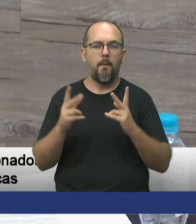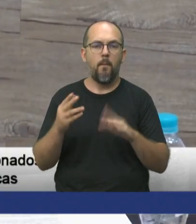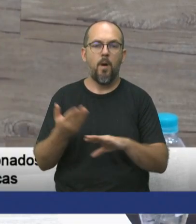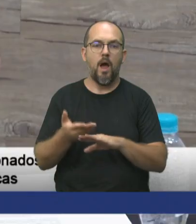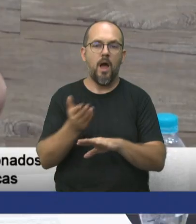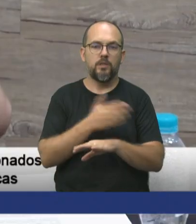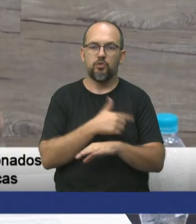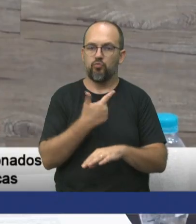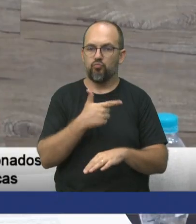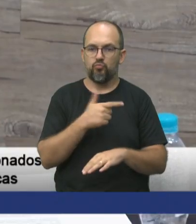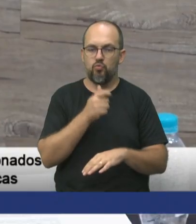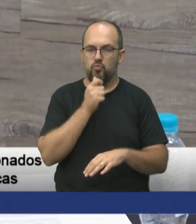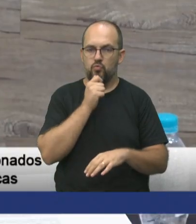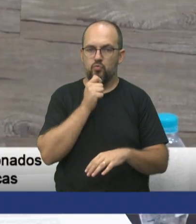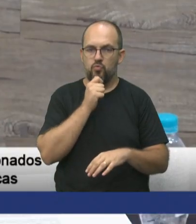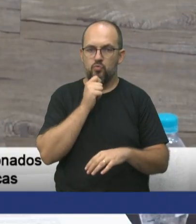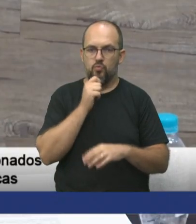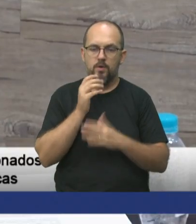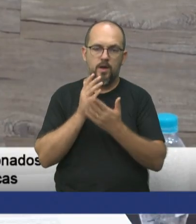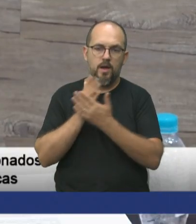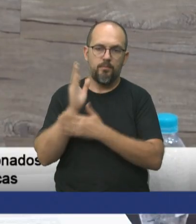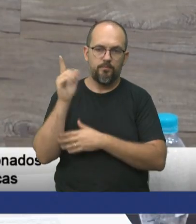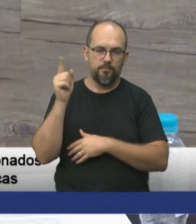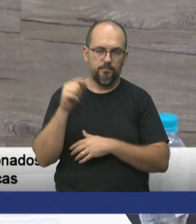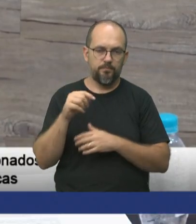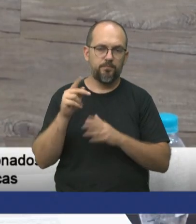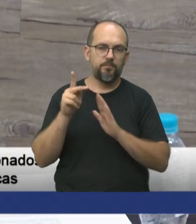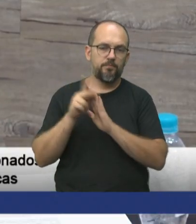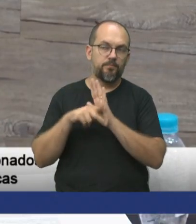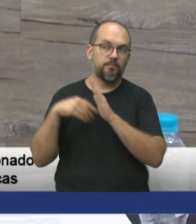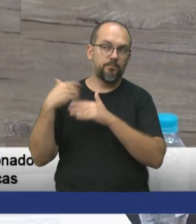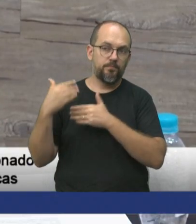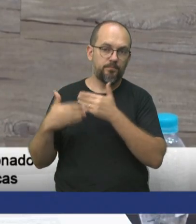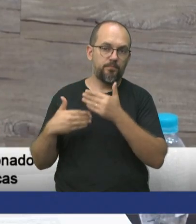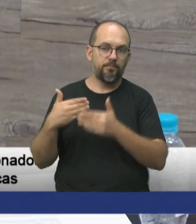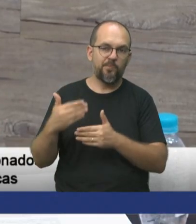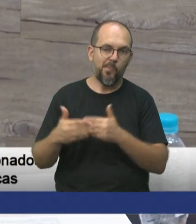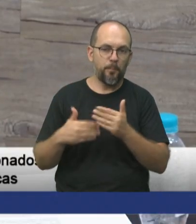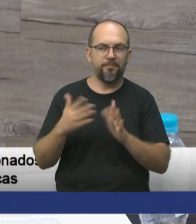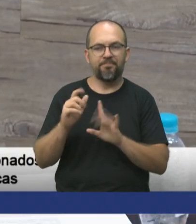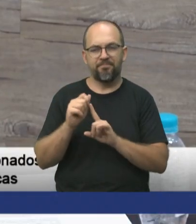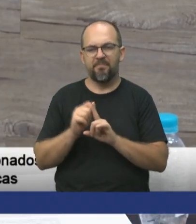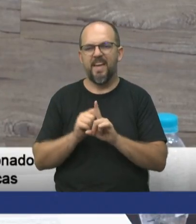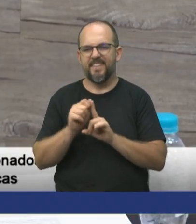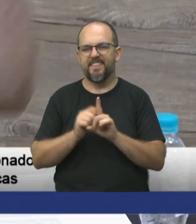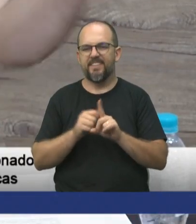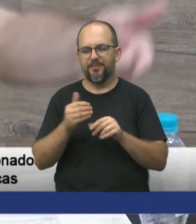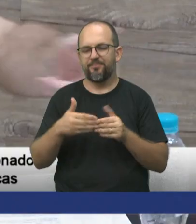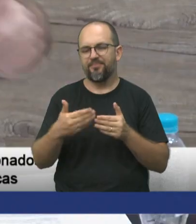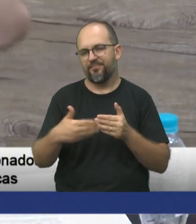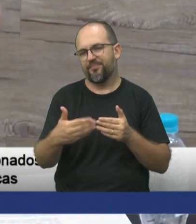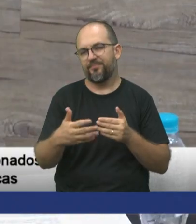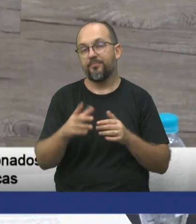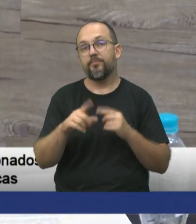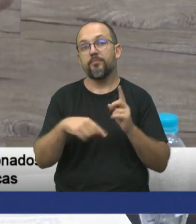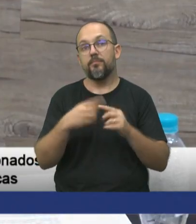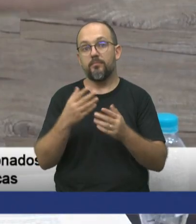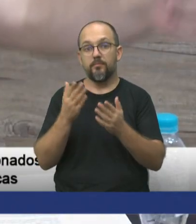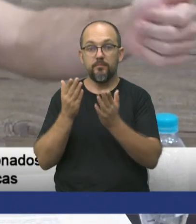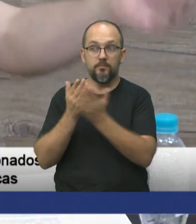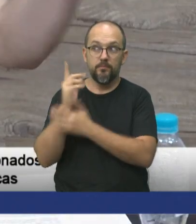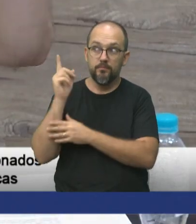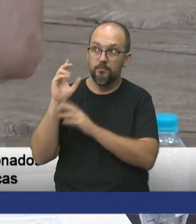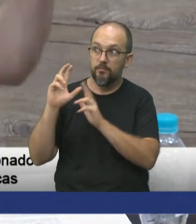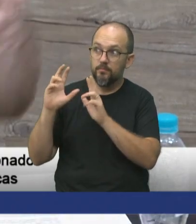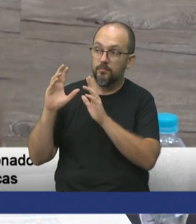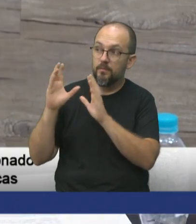tinha aprovação na Câmara, esse projeto começou a tramitar, vai alguns meses para uma lei tramitar, aprovou na Câmara, passou